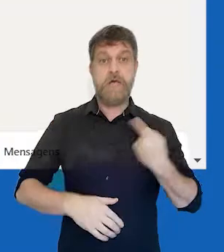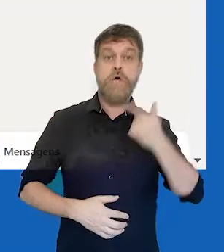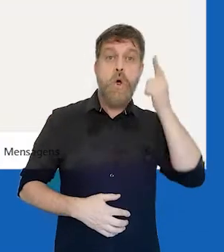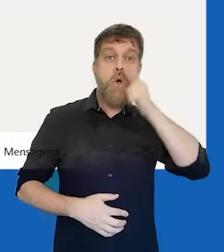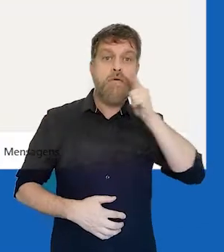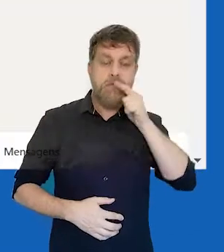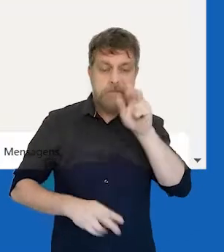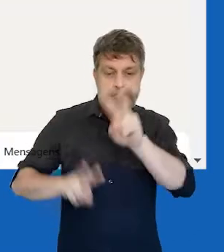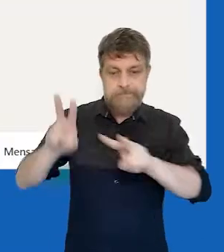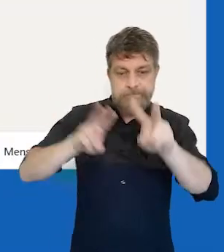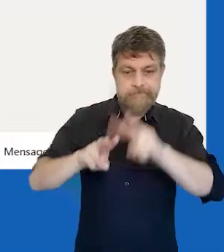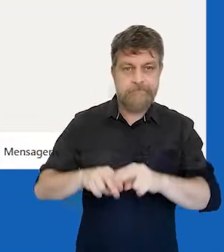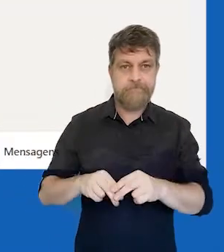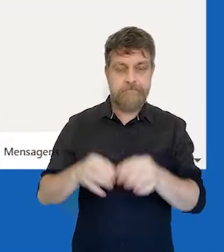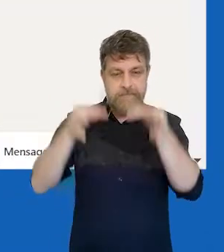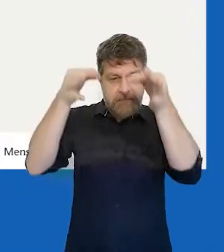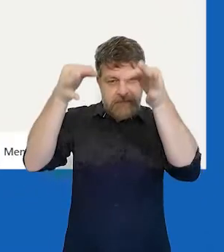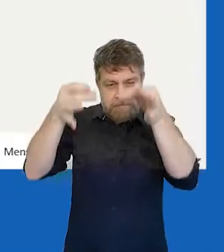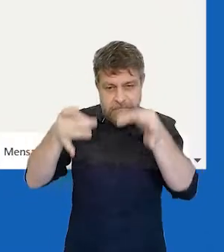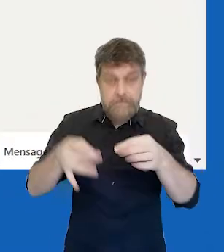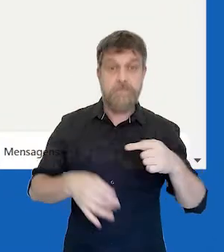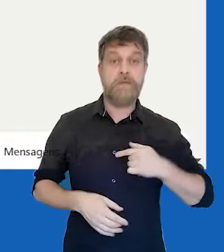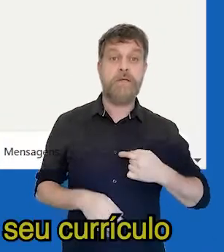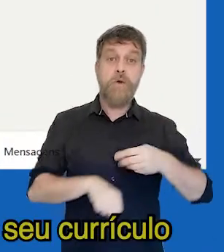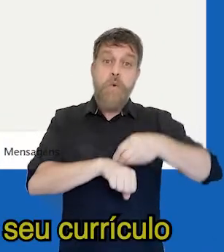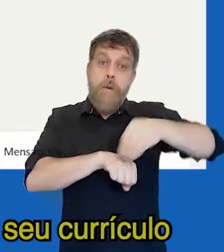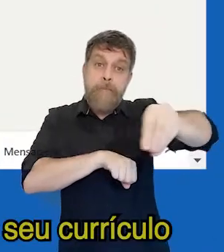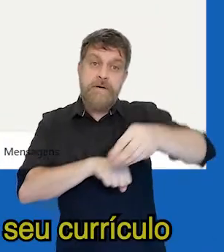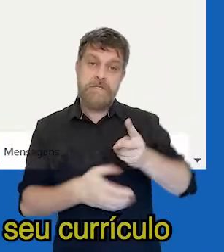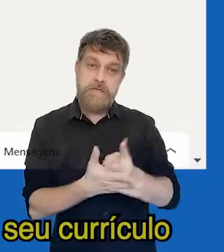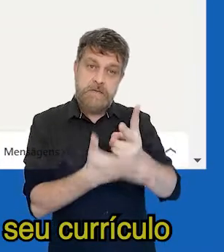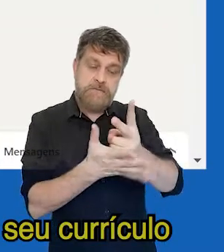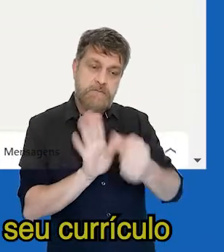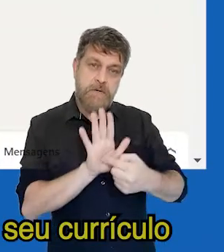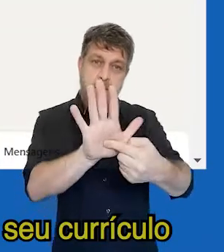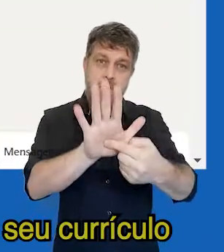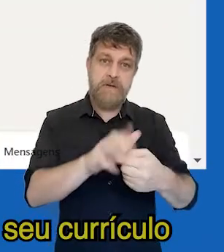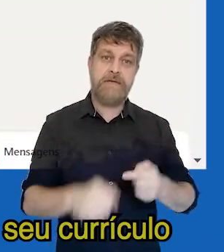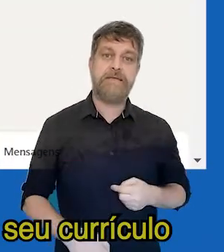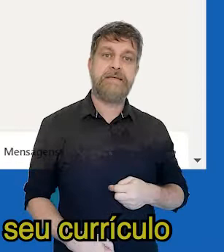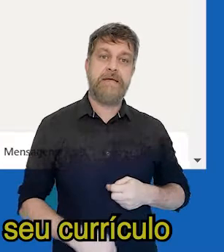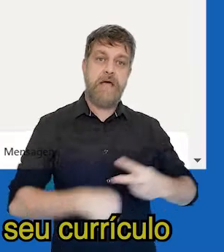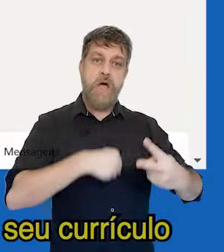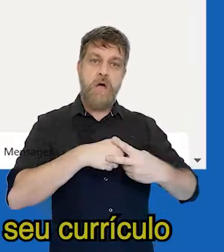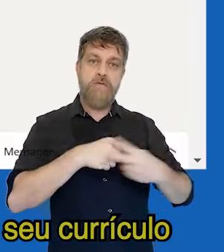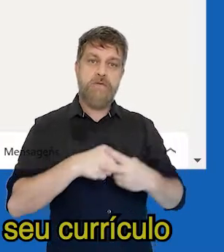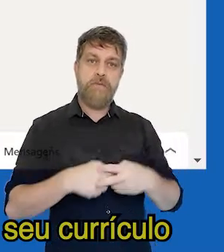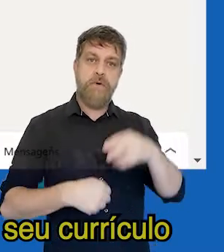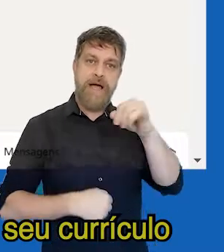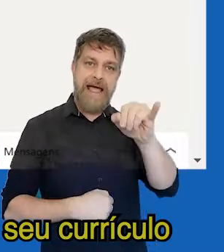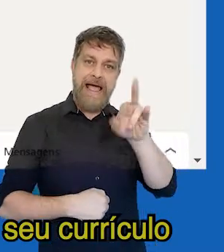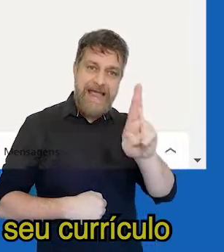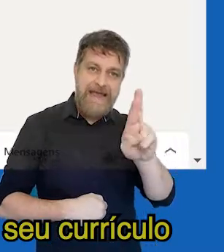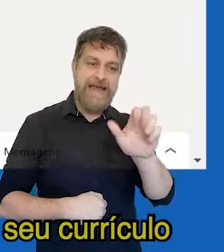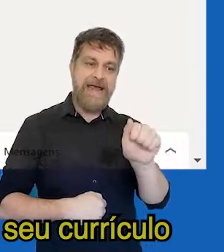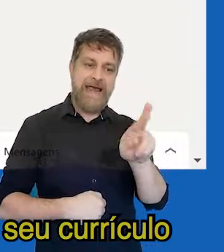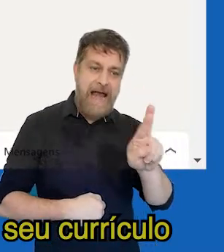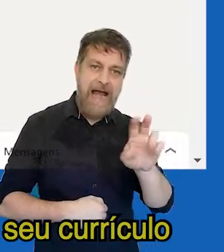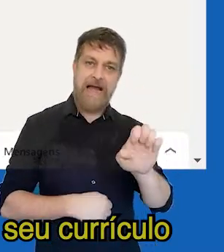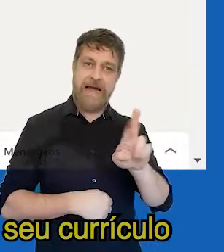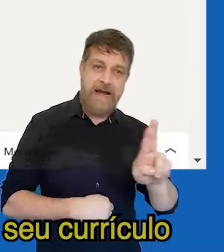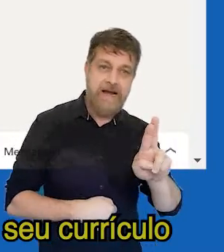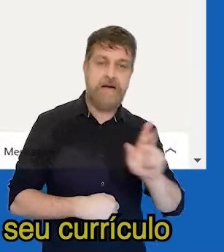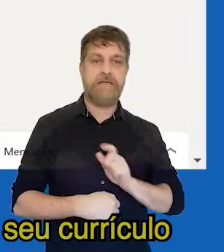tem maior campo de visão e fique mais organizado uma dica que a gente sempre dá é colocar os verbos das ações do infinitivo como comer